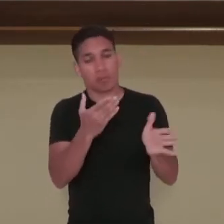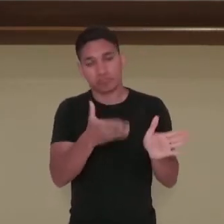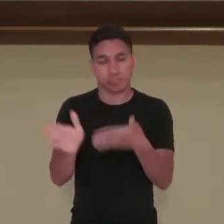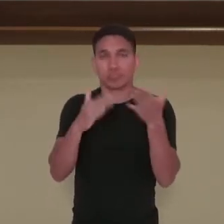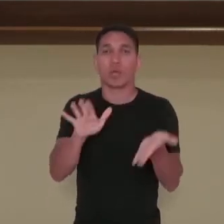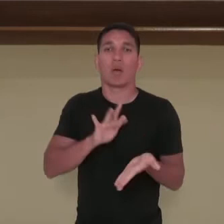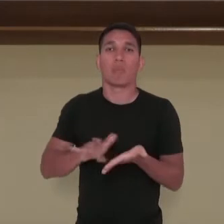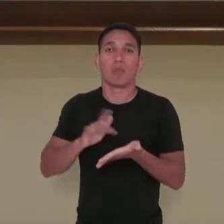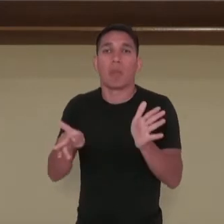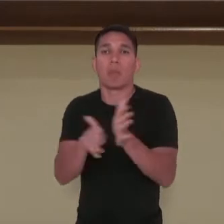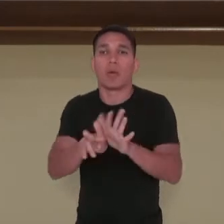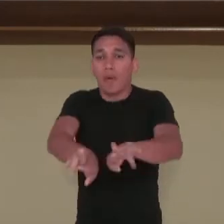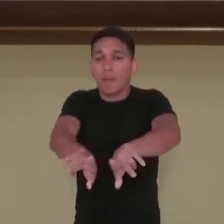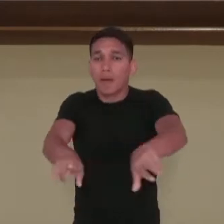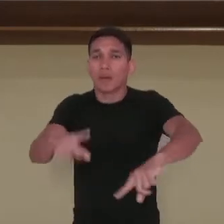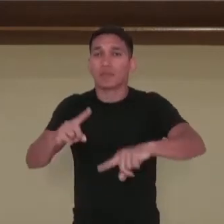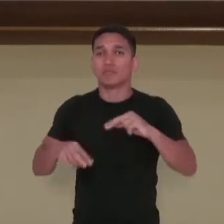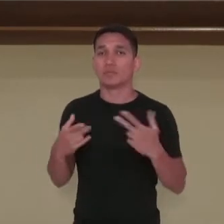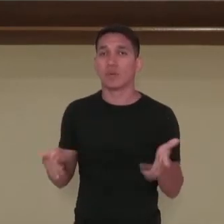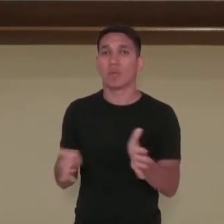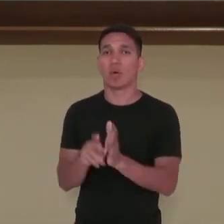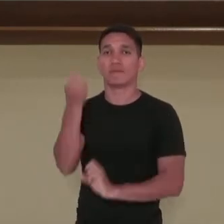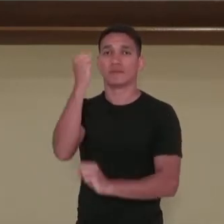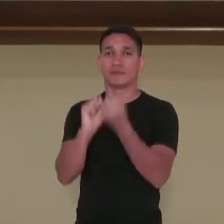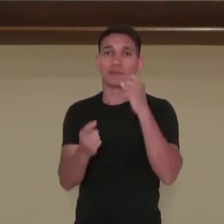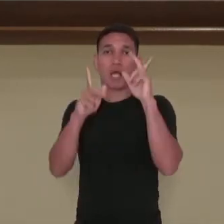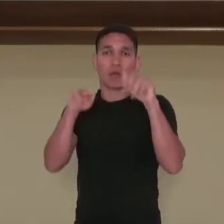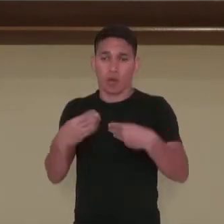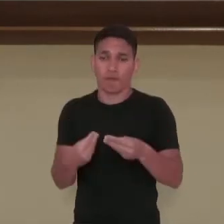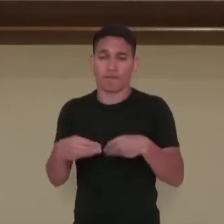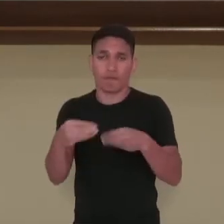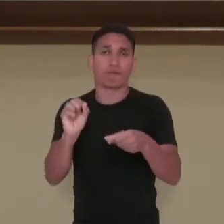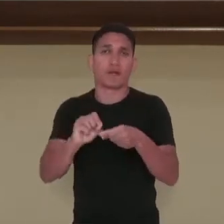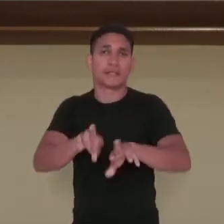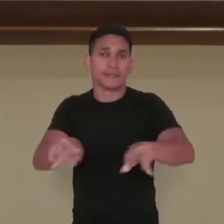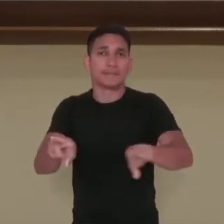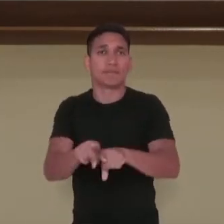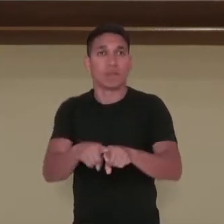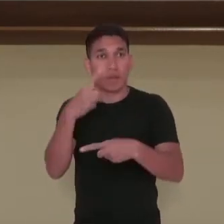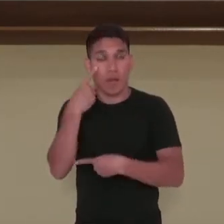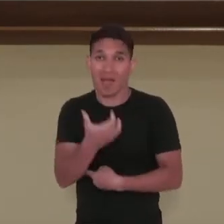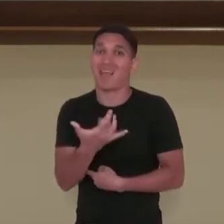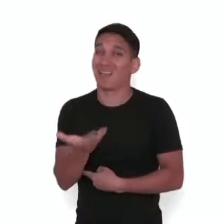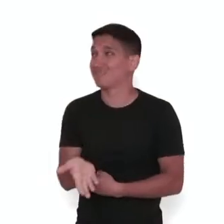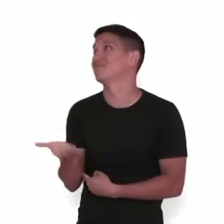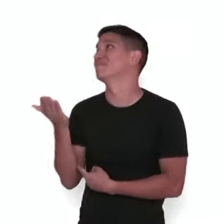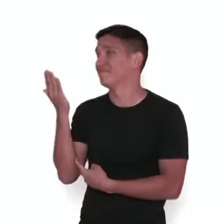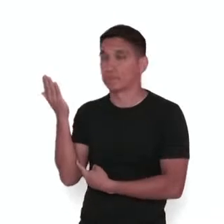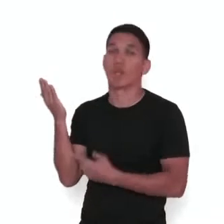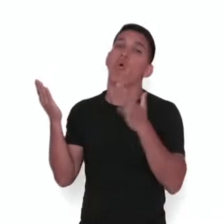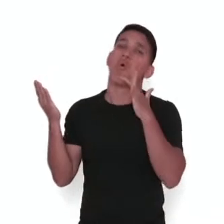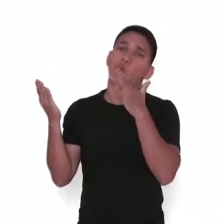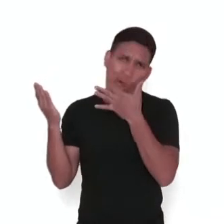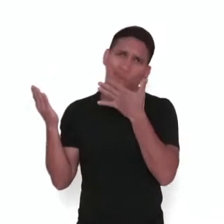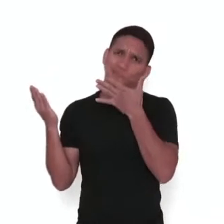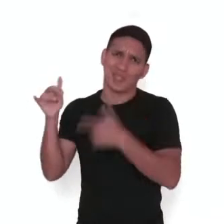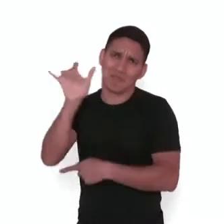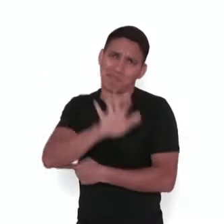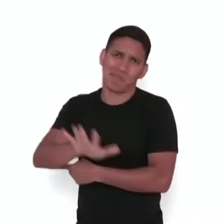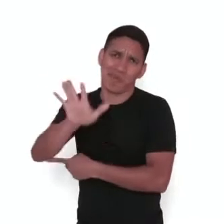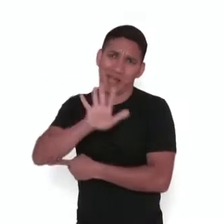partir de usinas que se favorecem com este produto também. Olhando isso, obviamente é uma imagem que não